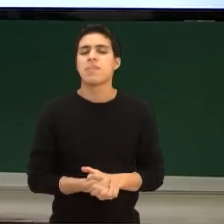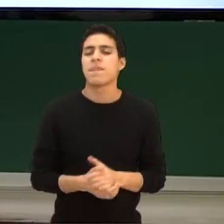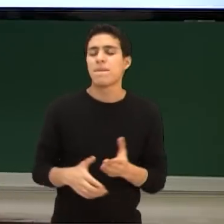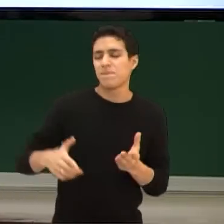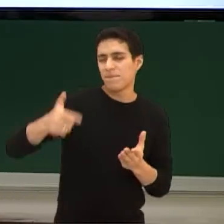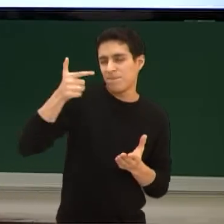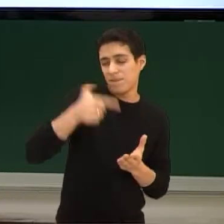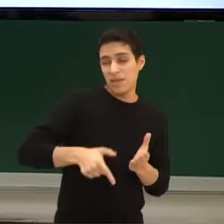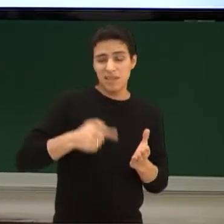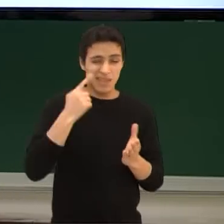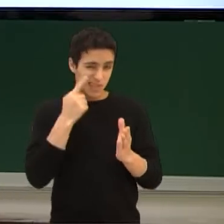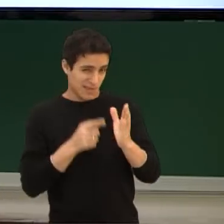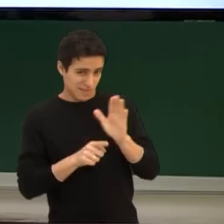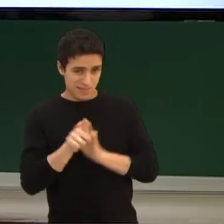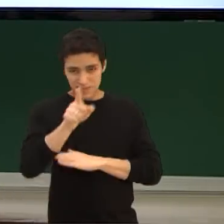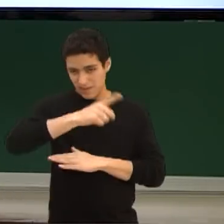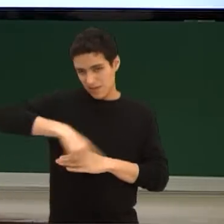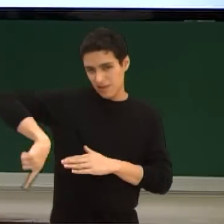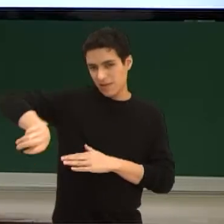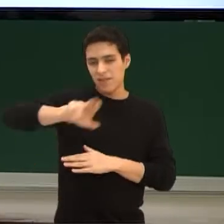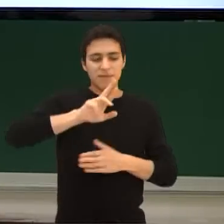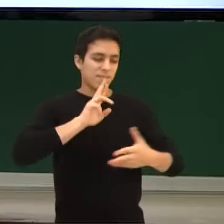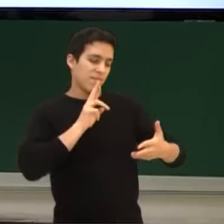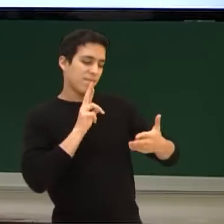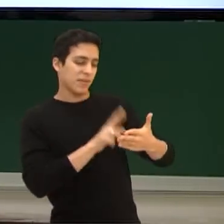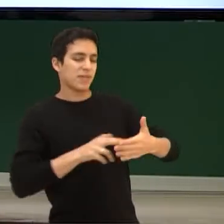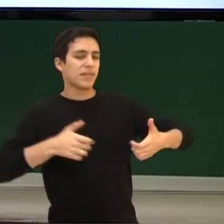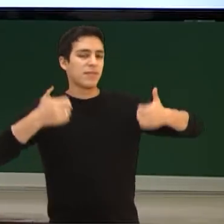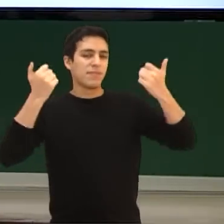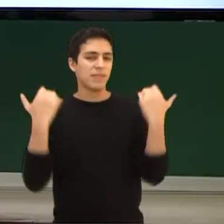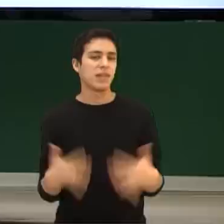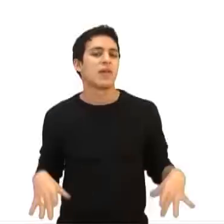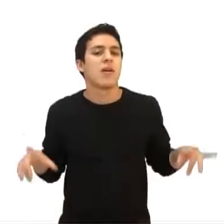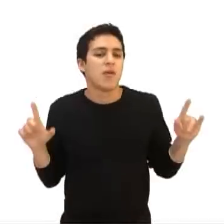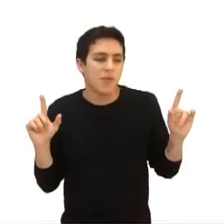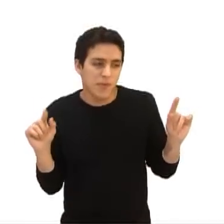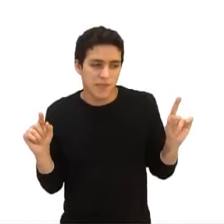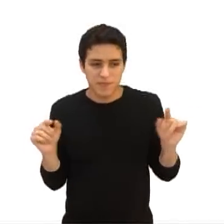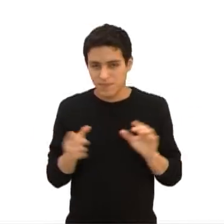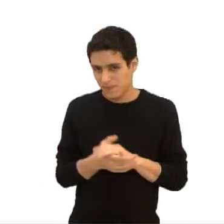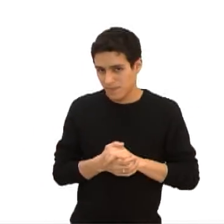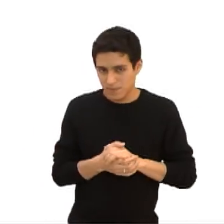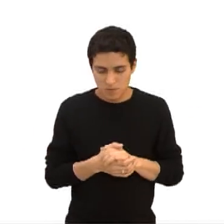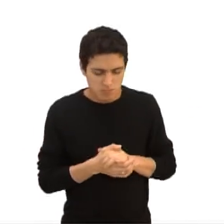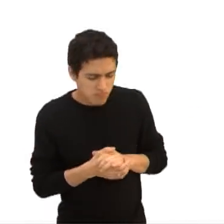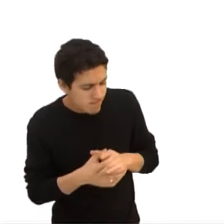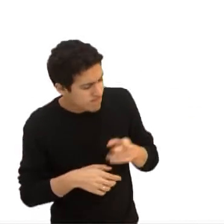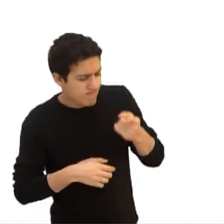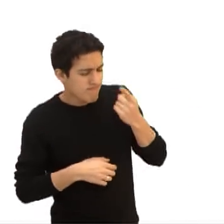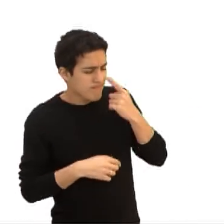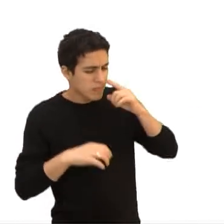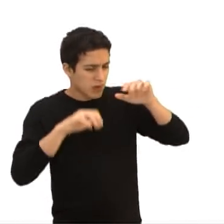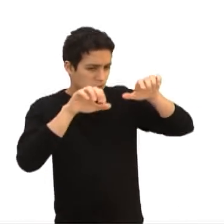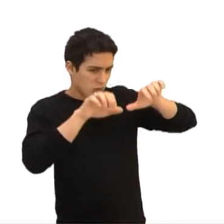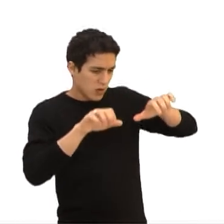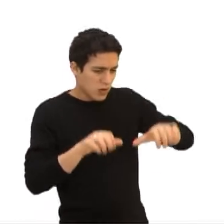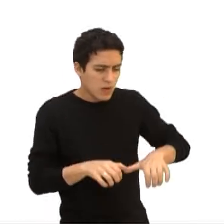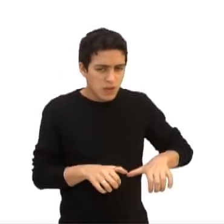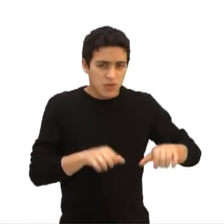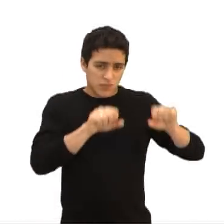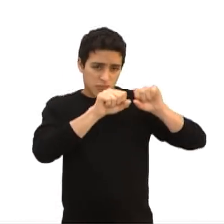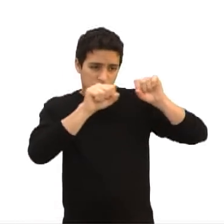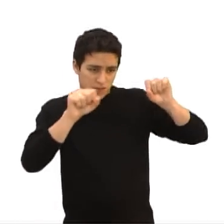Mais uma questãozinha para você responder aí, que diz o seguinte: identifique as estruturas do sistema